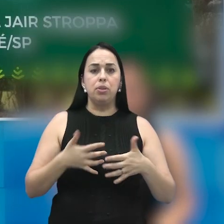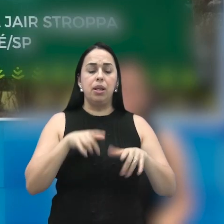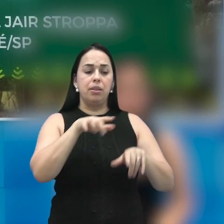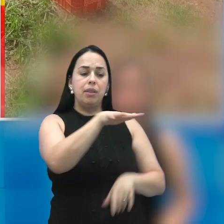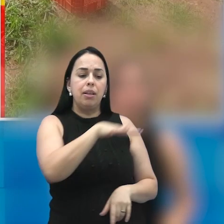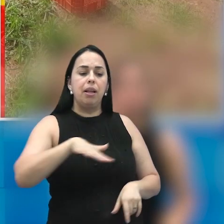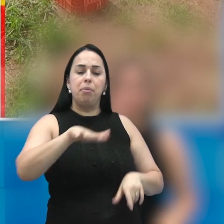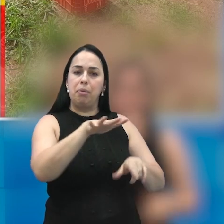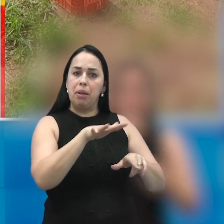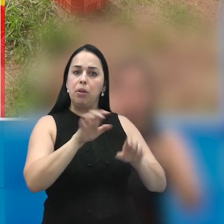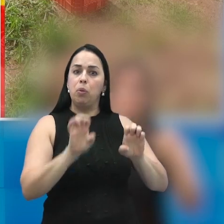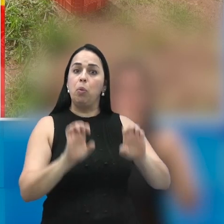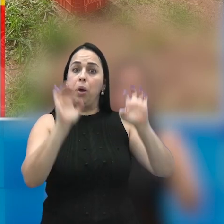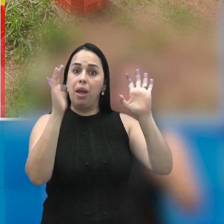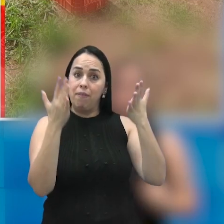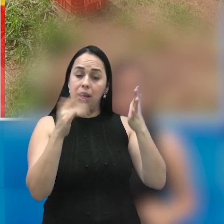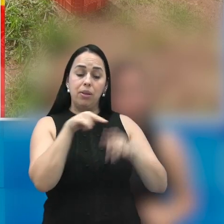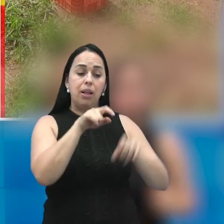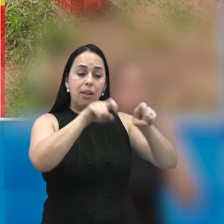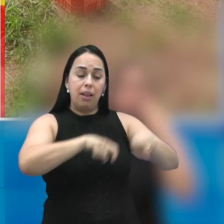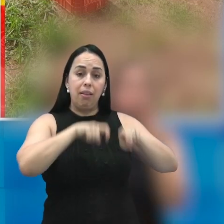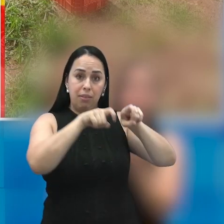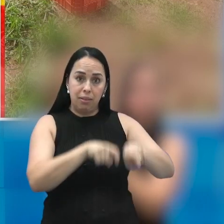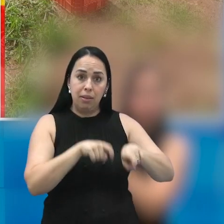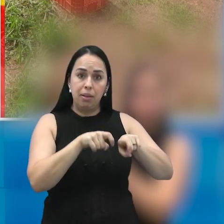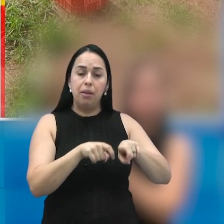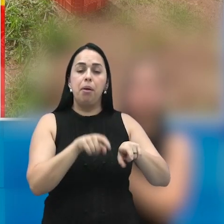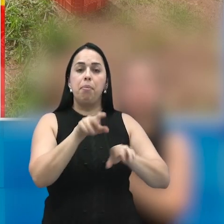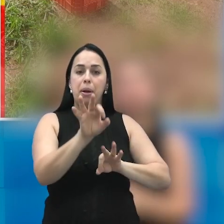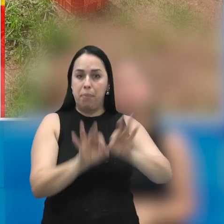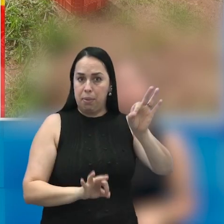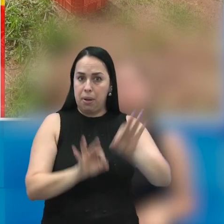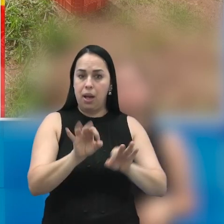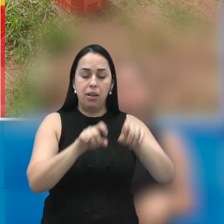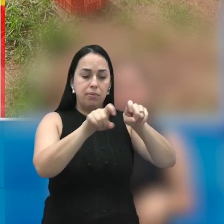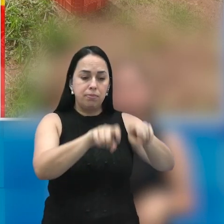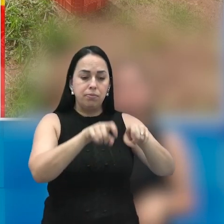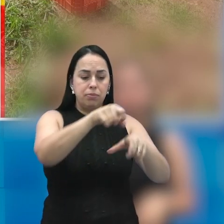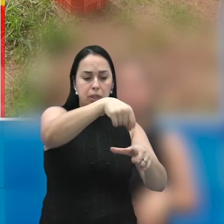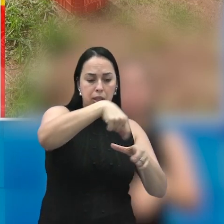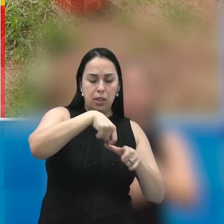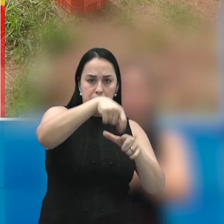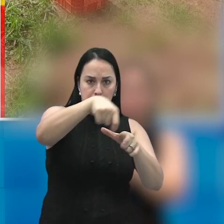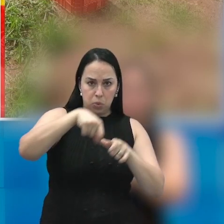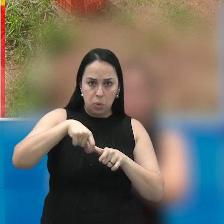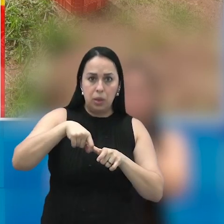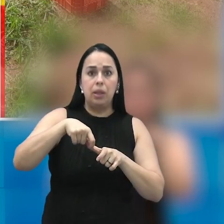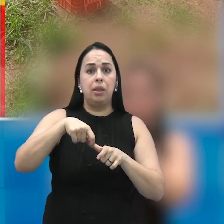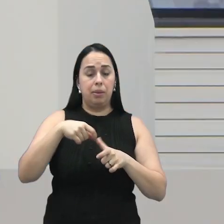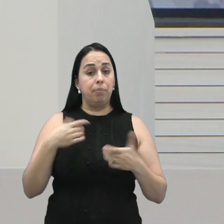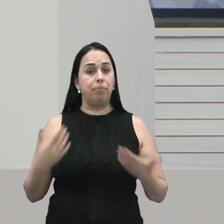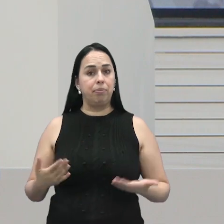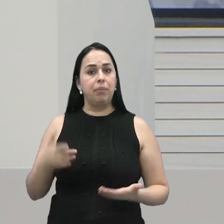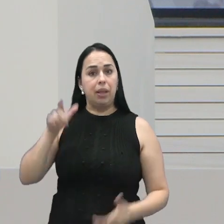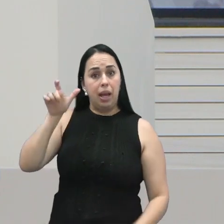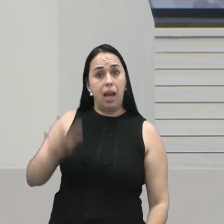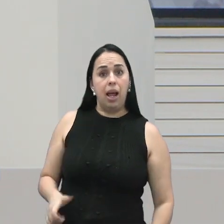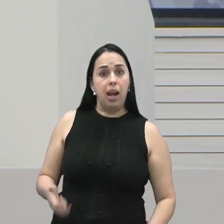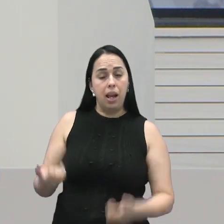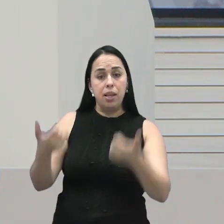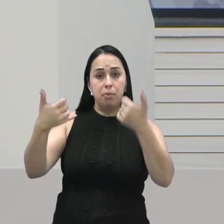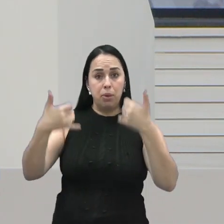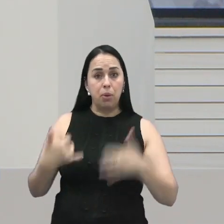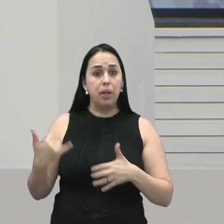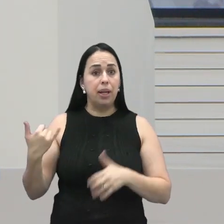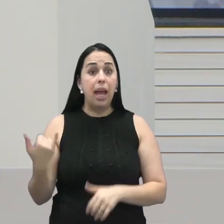atividade agroecológica sustentável realizada para produtores e moradores de algumas cidades do Vale. Amélia defendeu